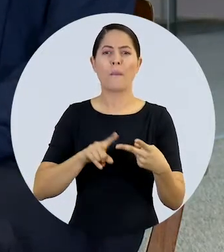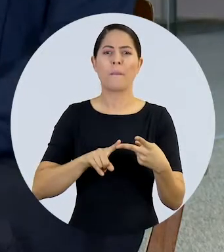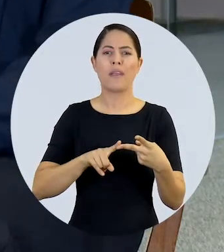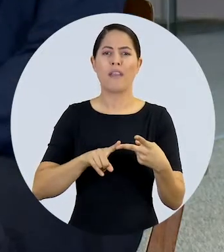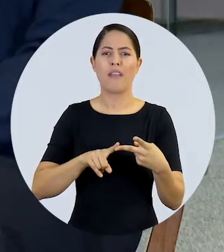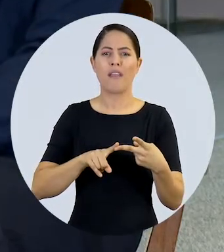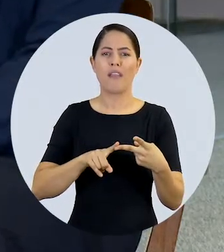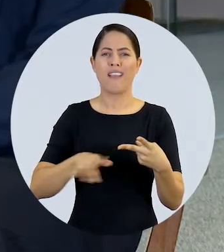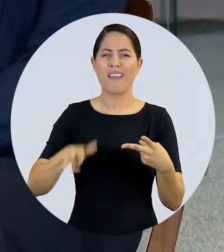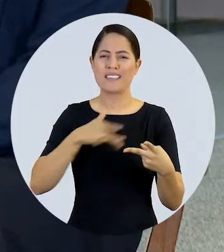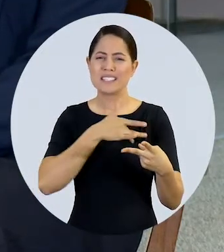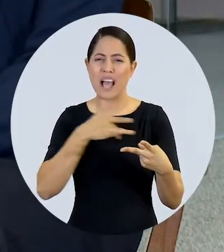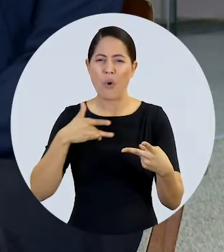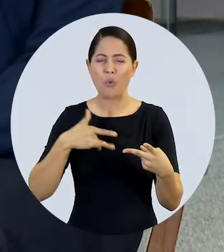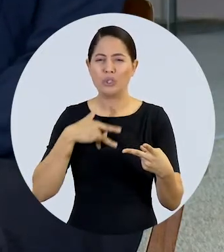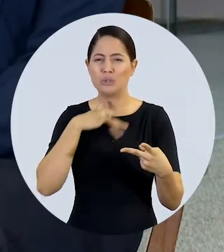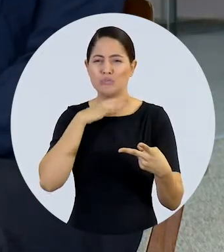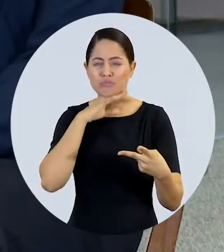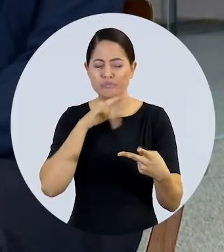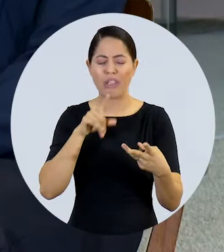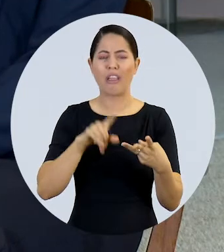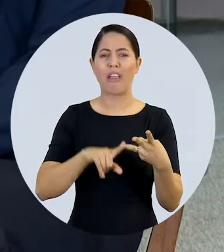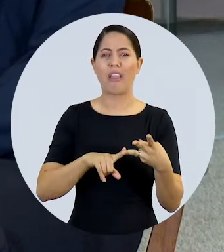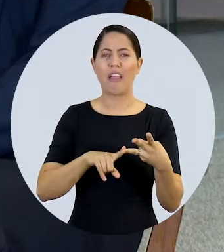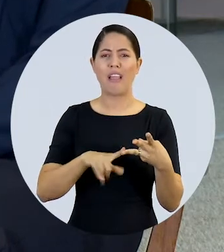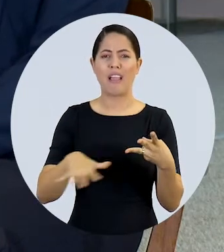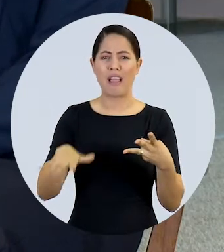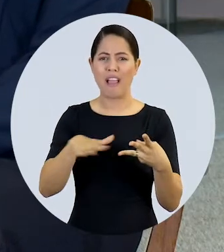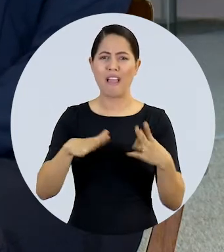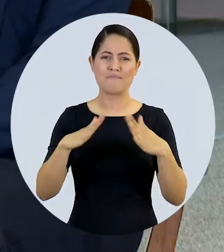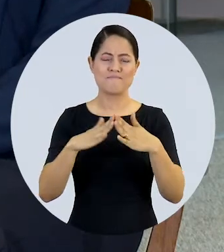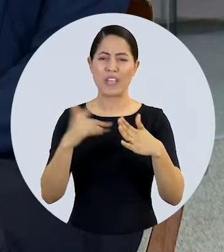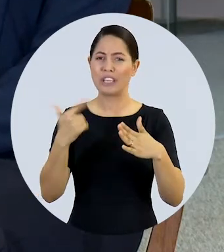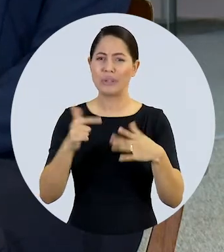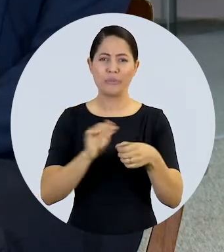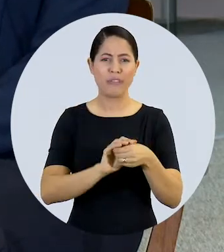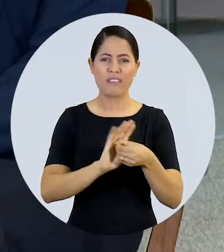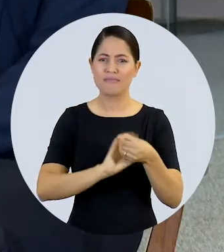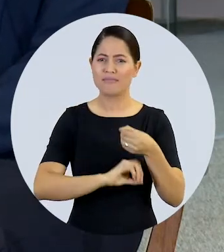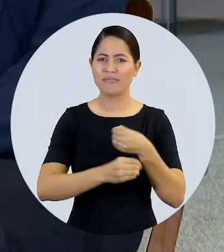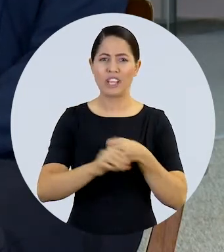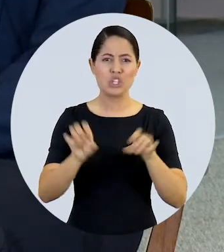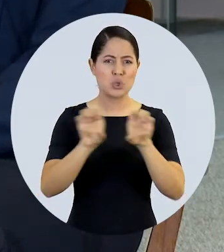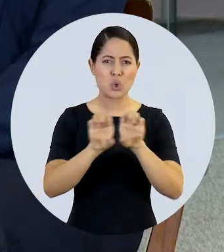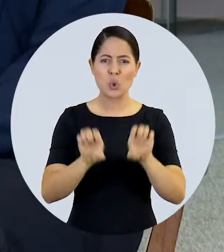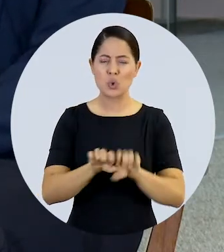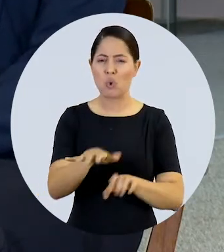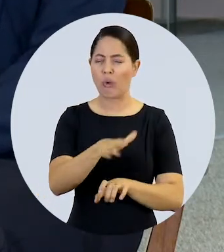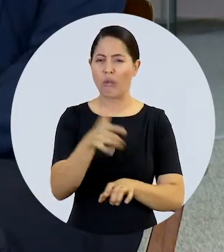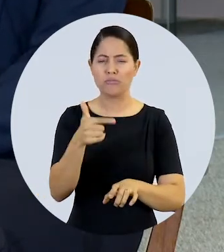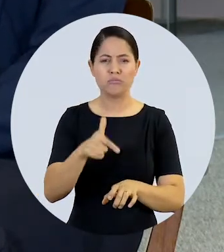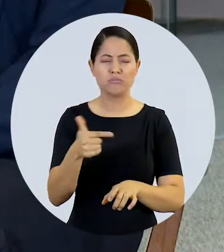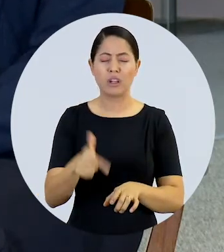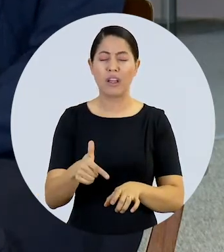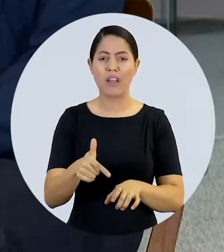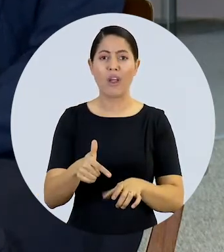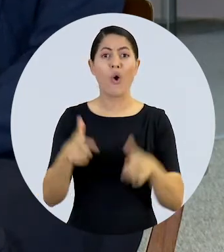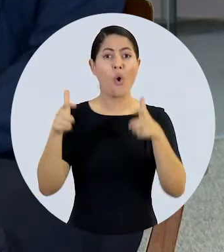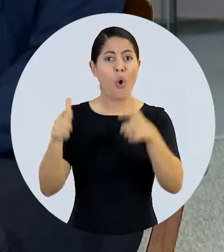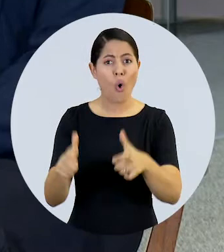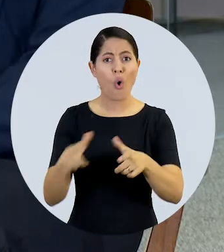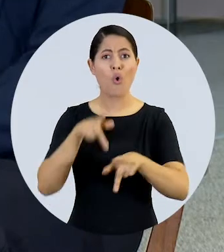a saúde de péssima qualidade, a habitação sem saneamento básico, né, onde